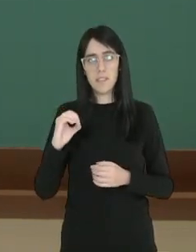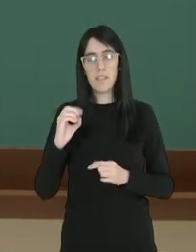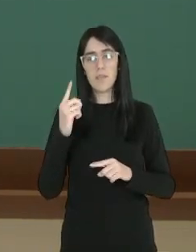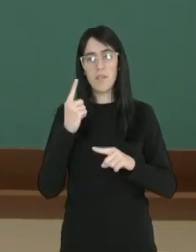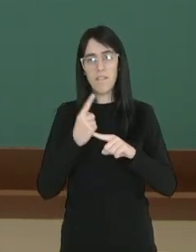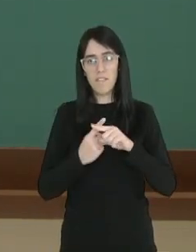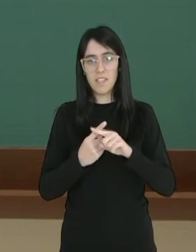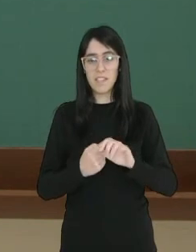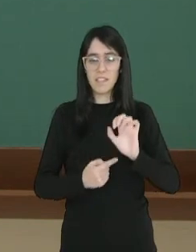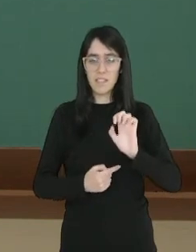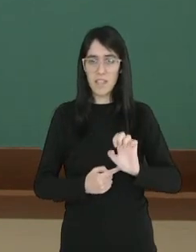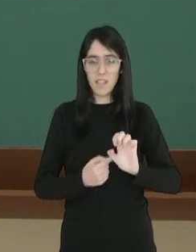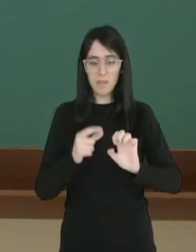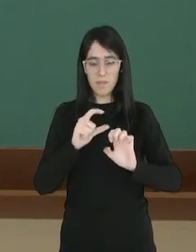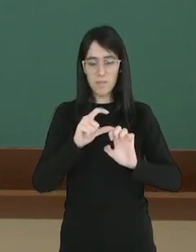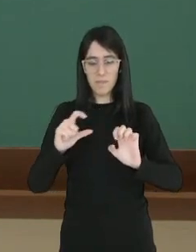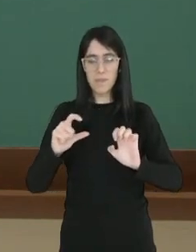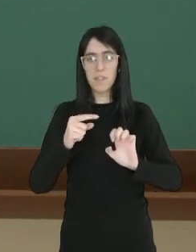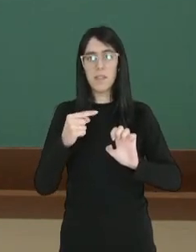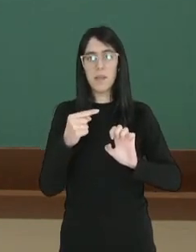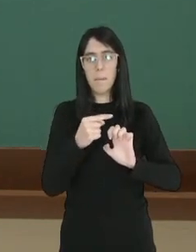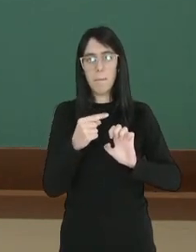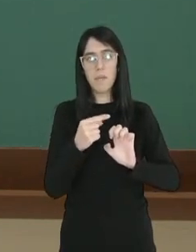meu E elevado na